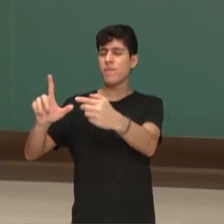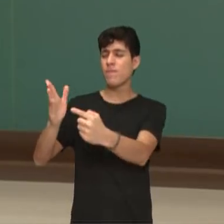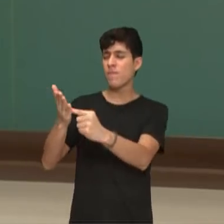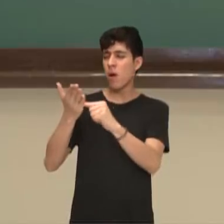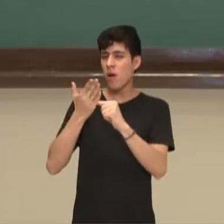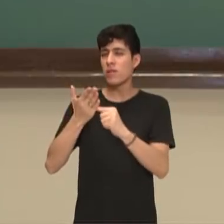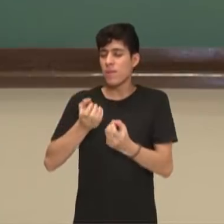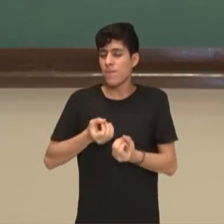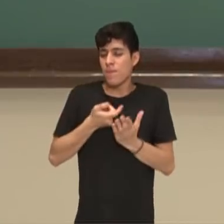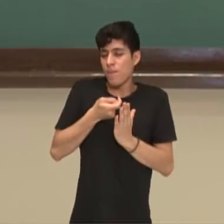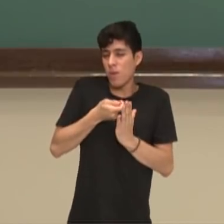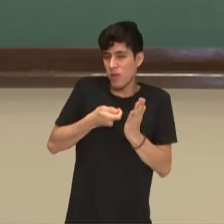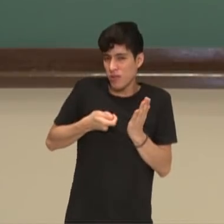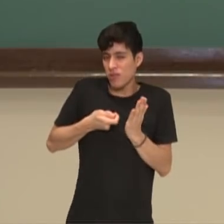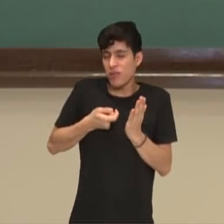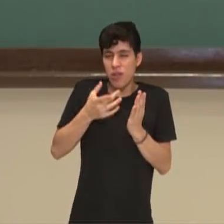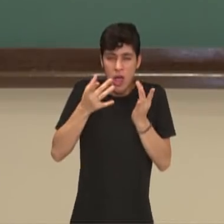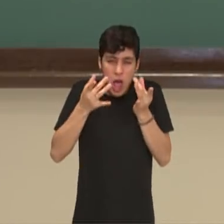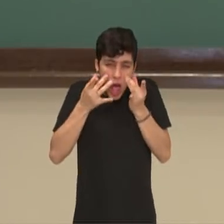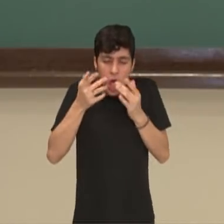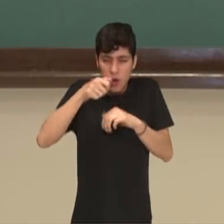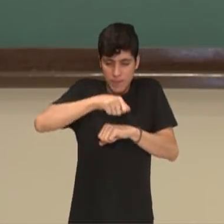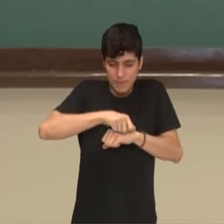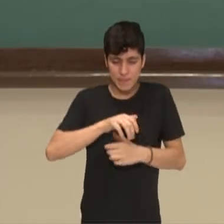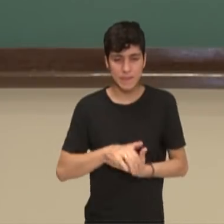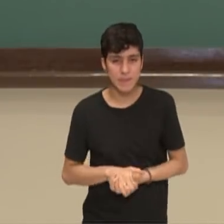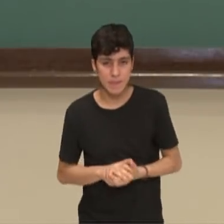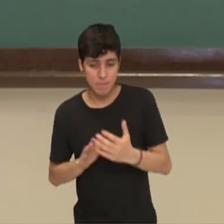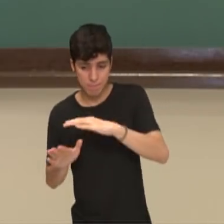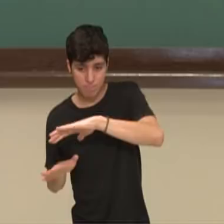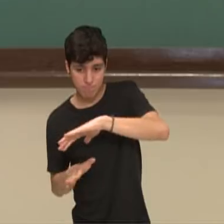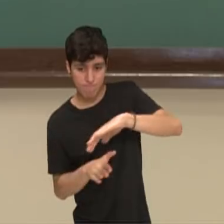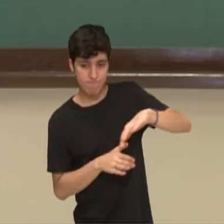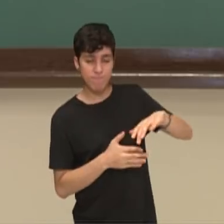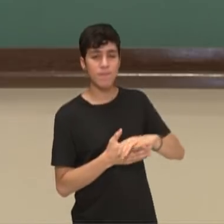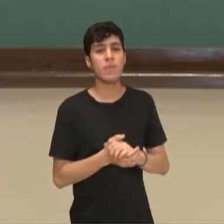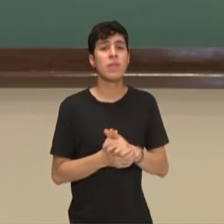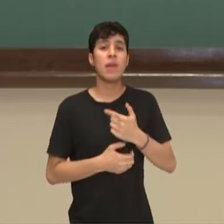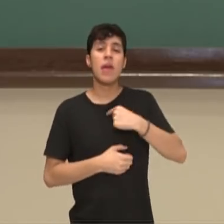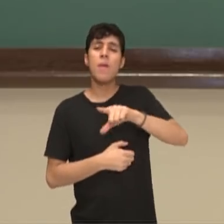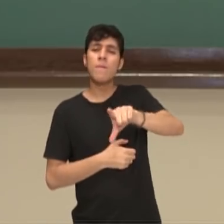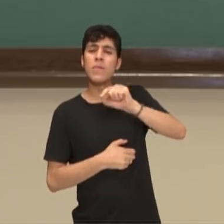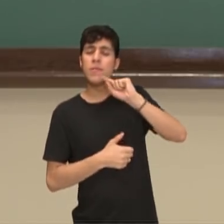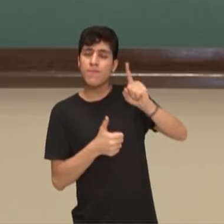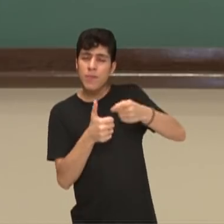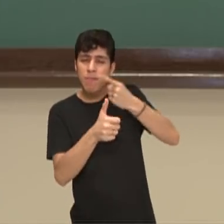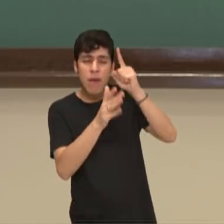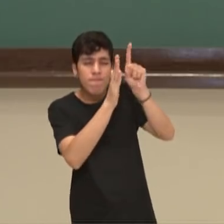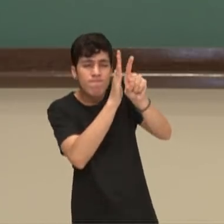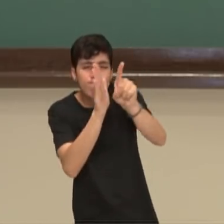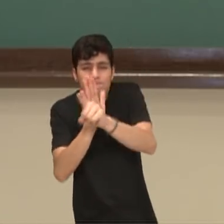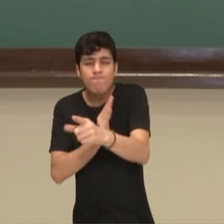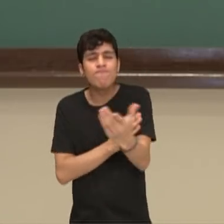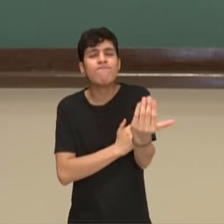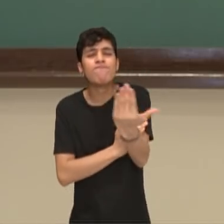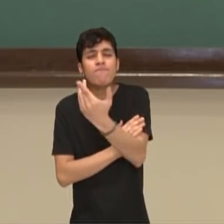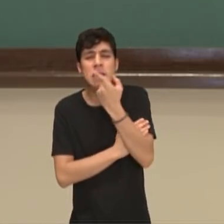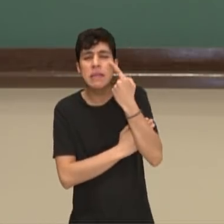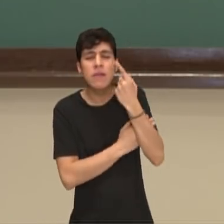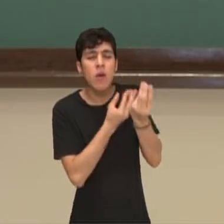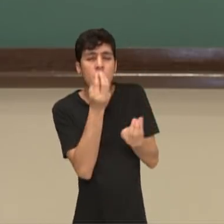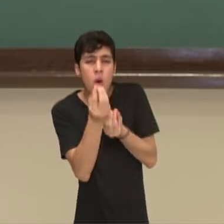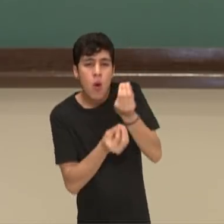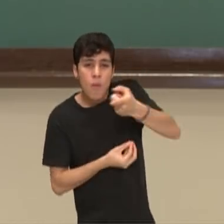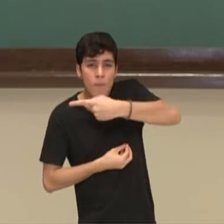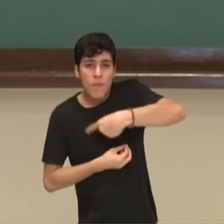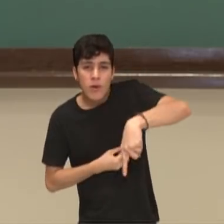lá? Antes de começar a mostrar exemplos e tudo mais, eu gosto de fazer algumas perguntinhas para tentar fazer